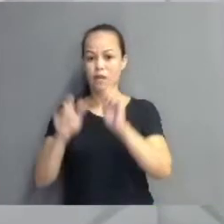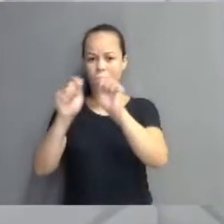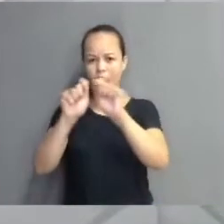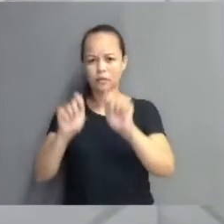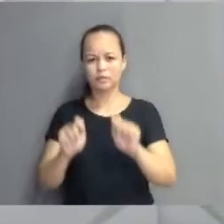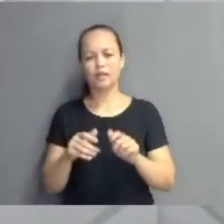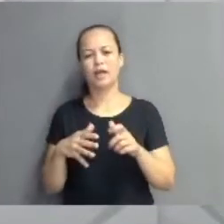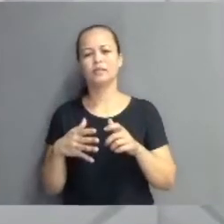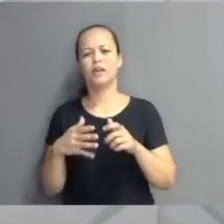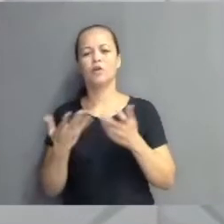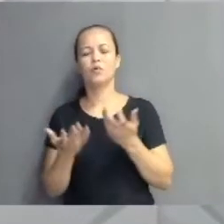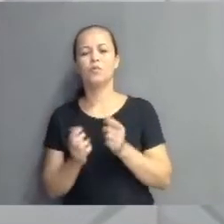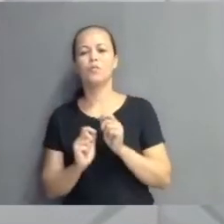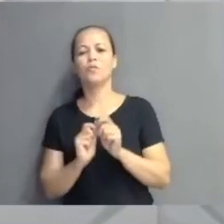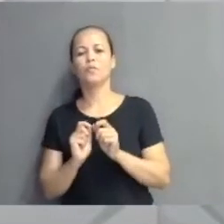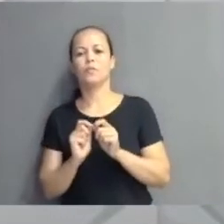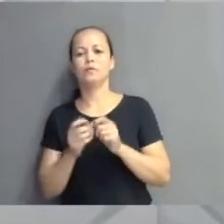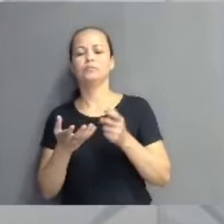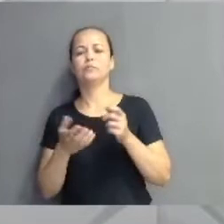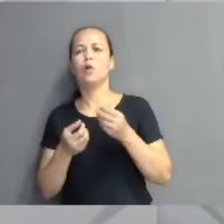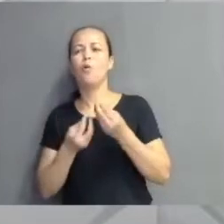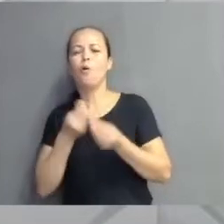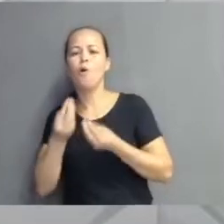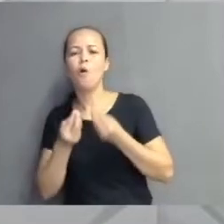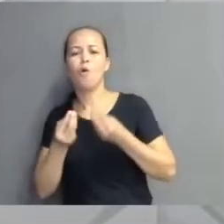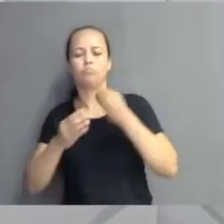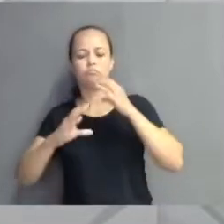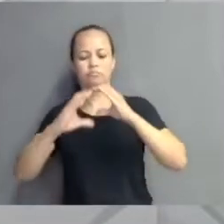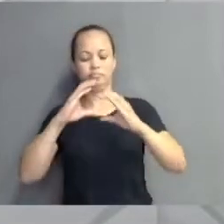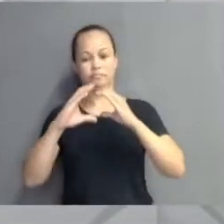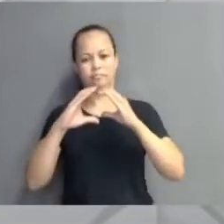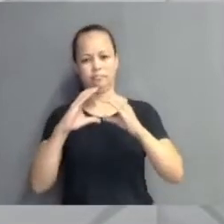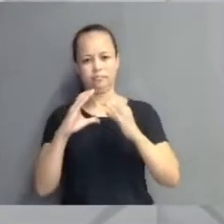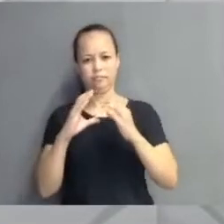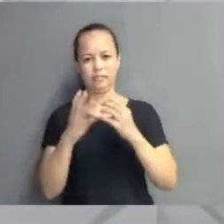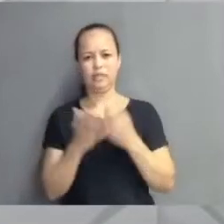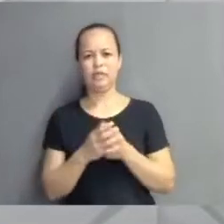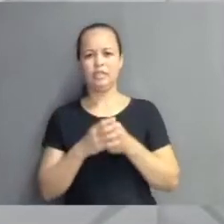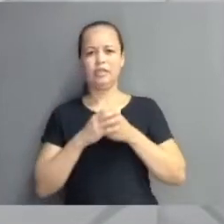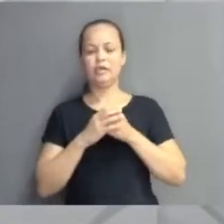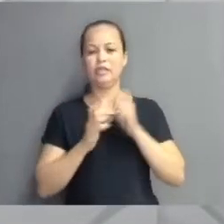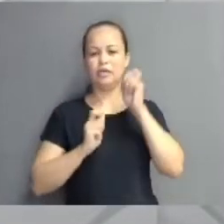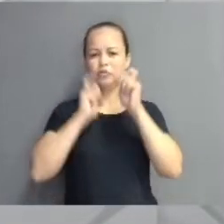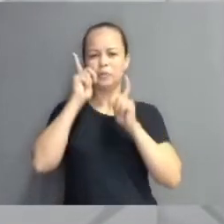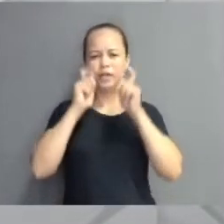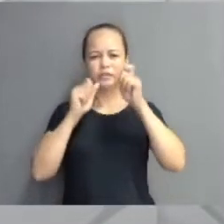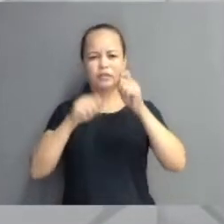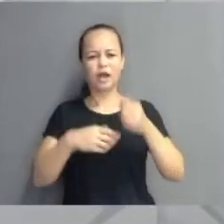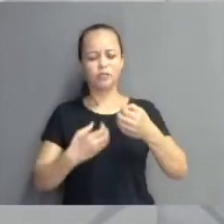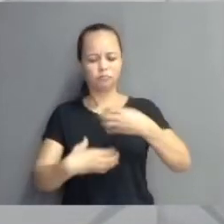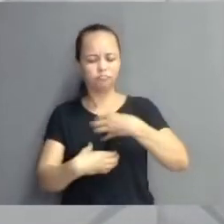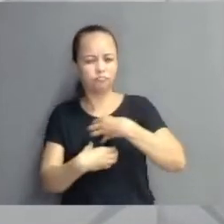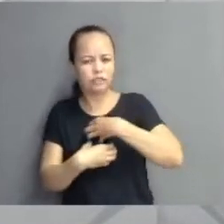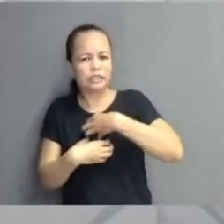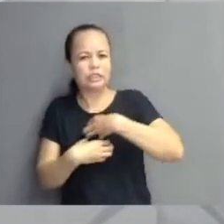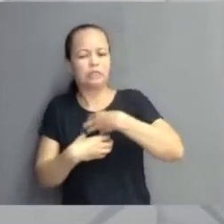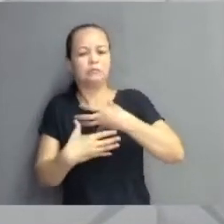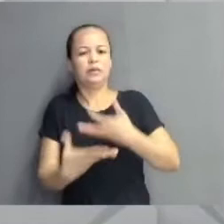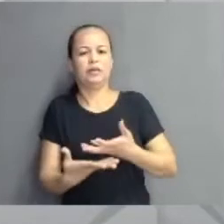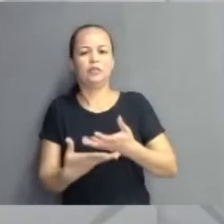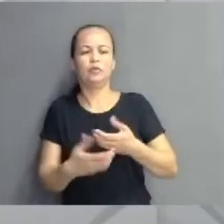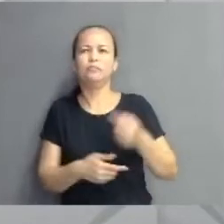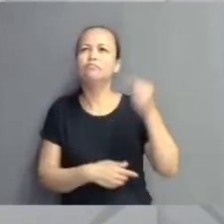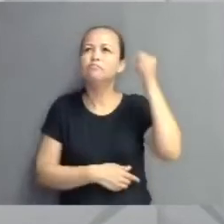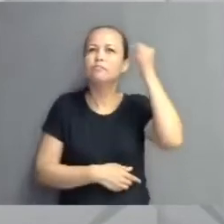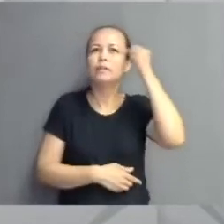uma das maneiras de nós nos comunicarmos e expressar mos os nossos sentimentos aquilo que passa na nossa